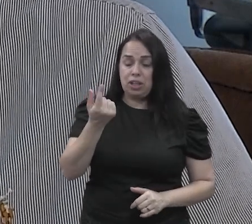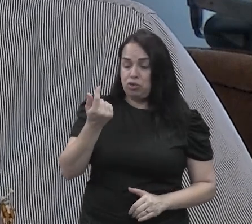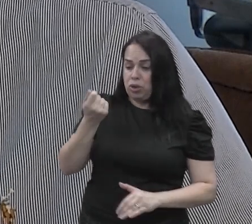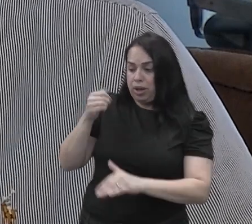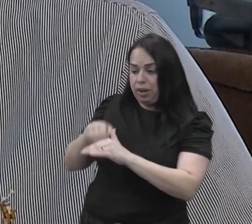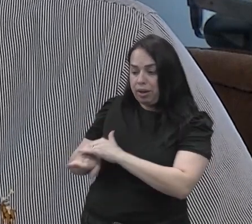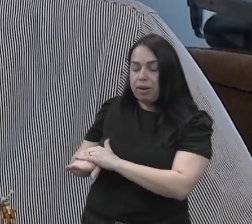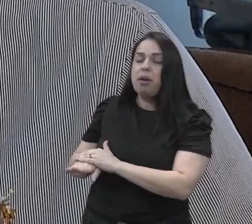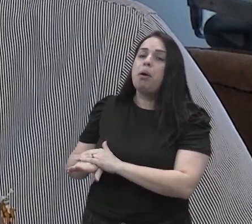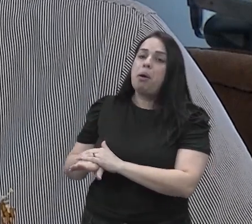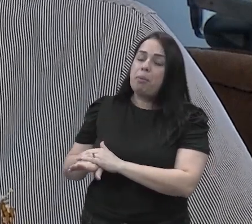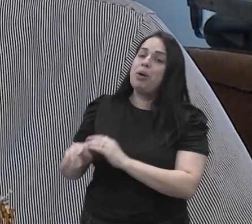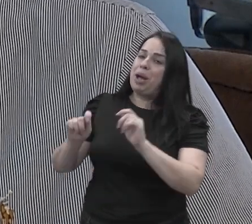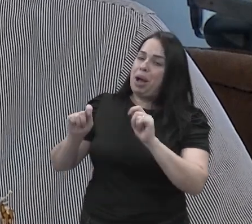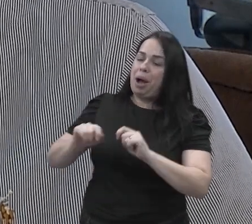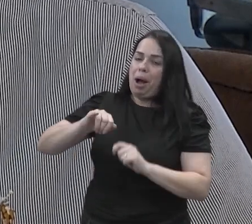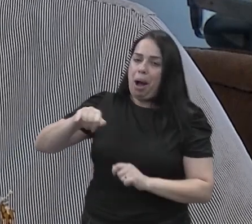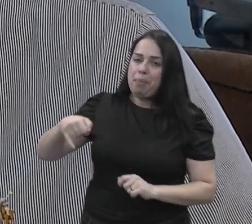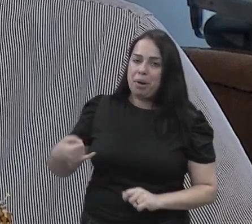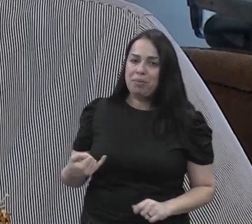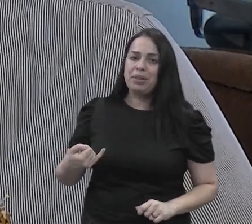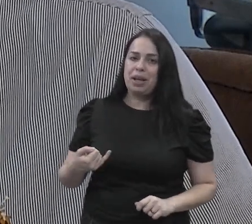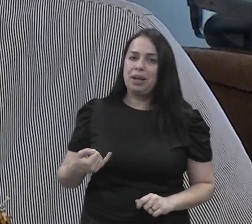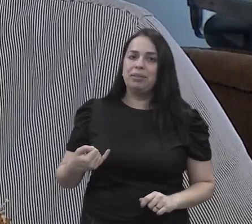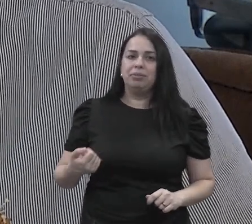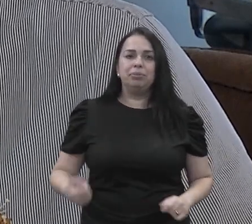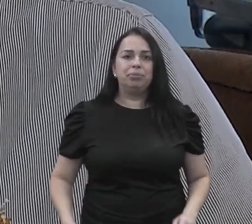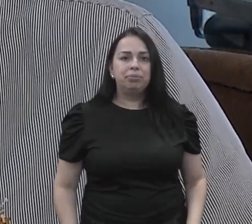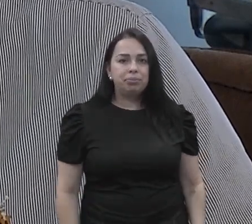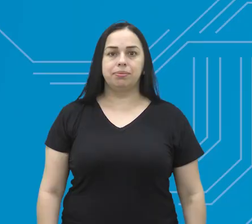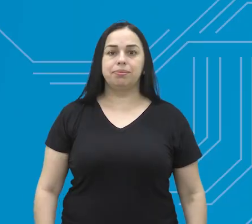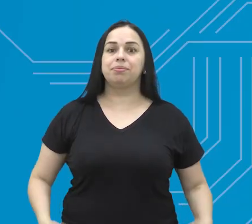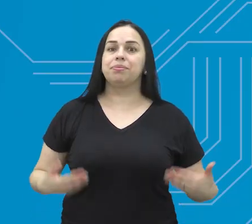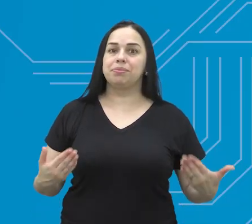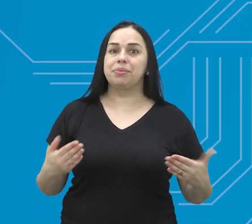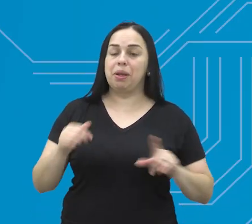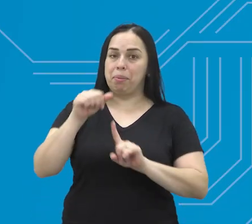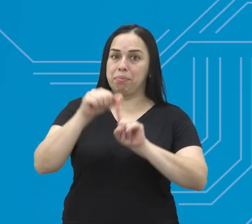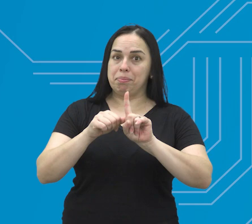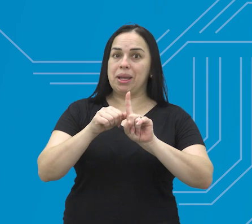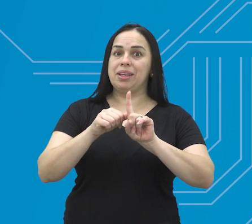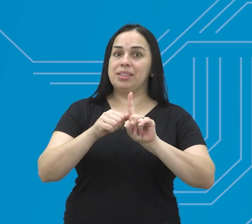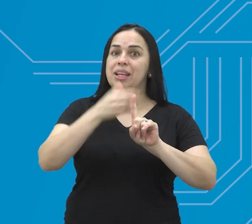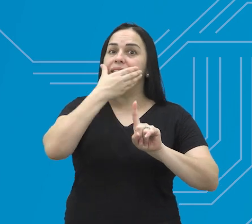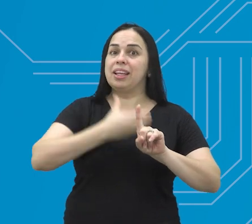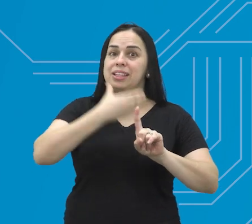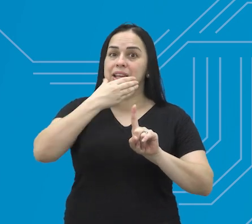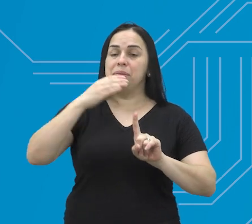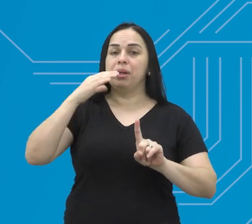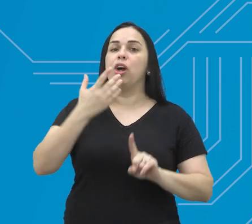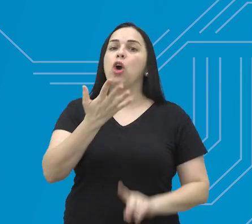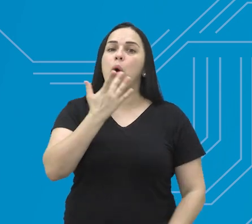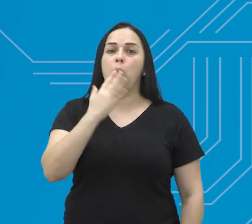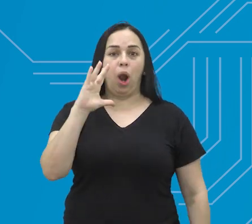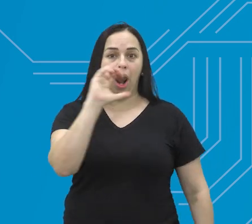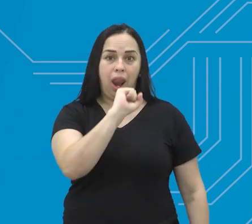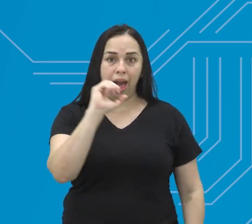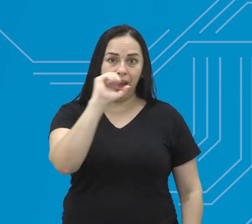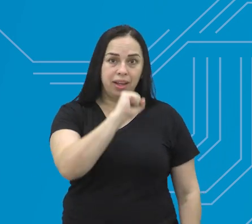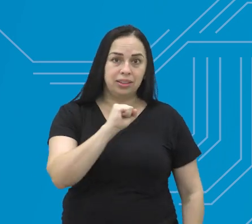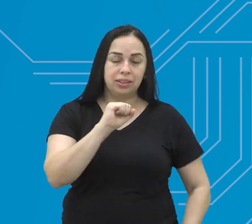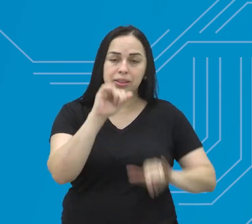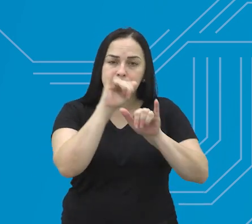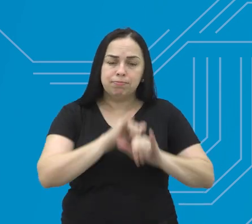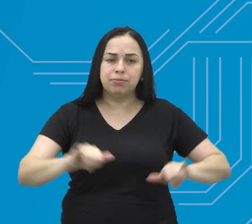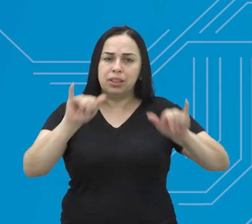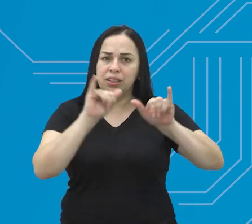ano, nesse momento que é uma previsão de alta acentuada da Selic. E este mês a campanha Dezembro Laranja reforça a